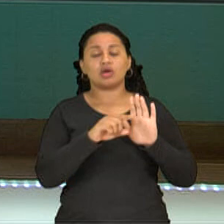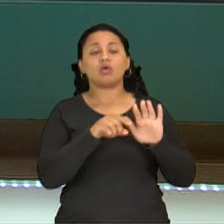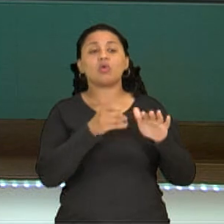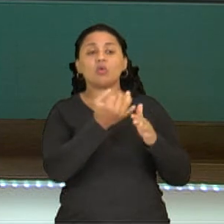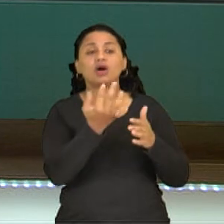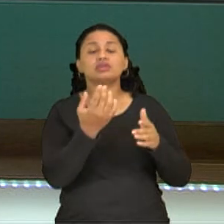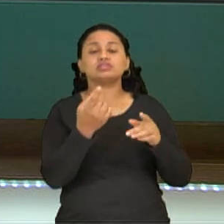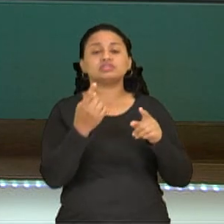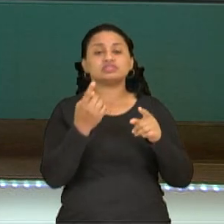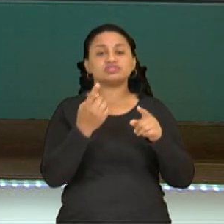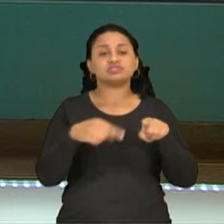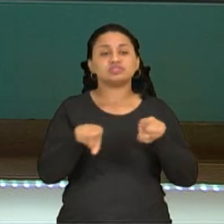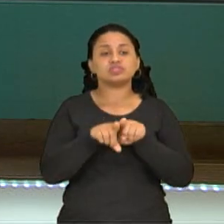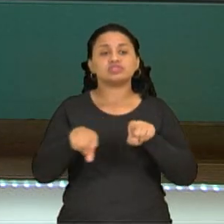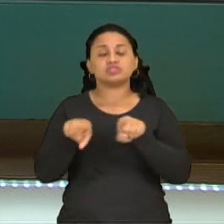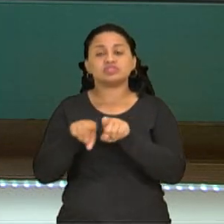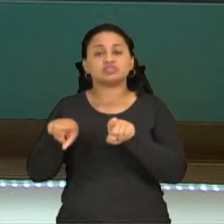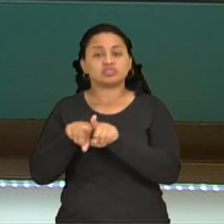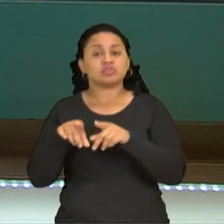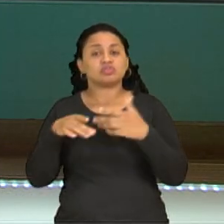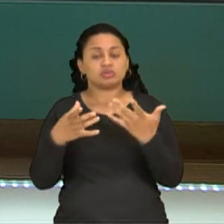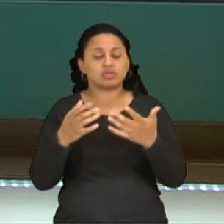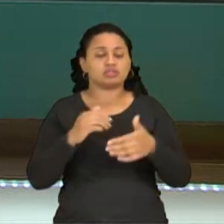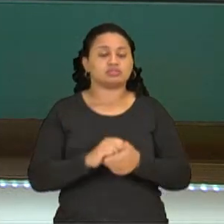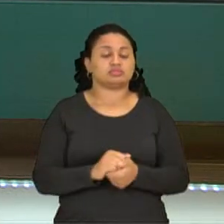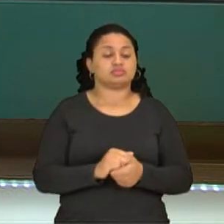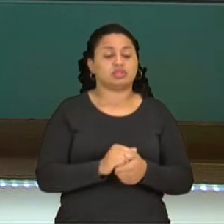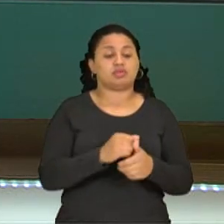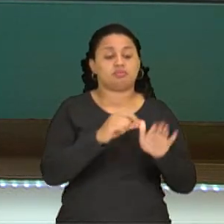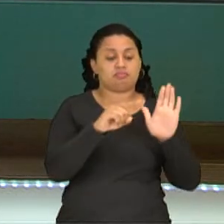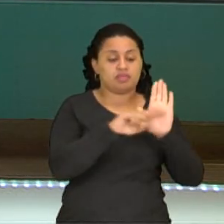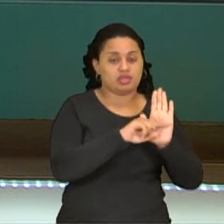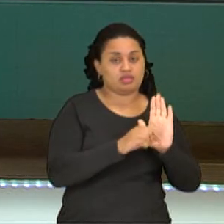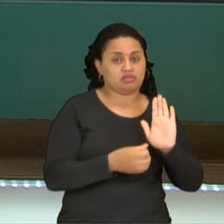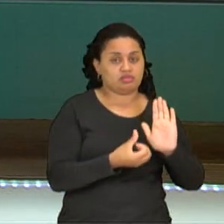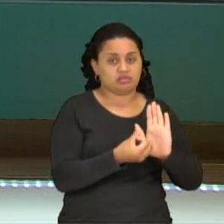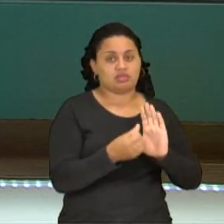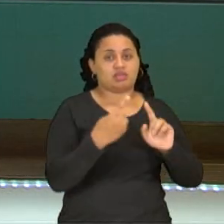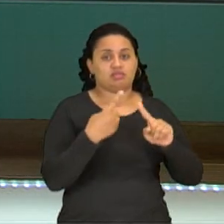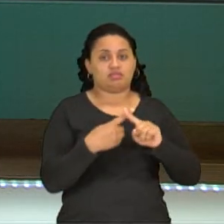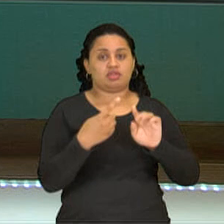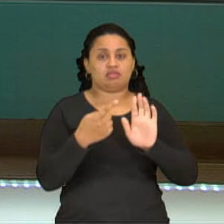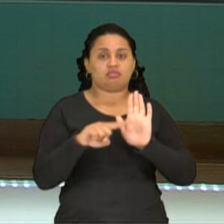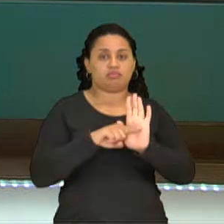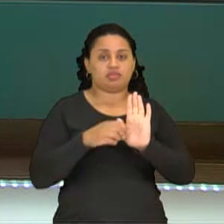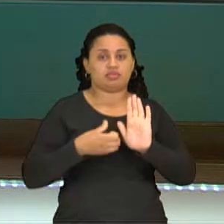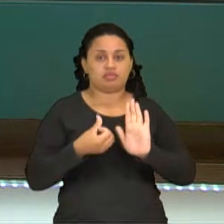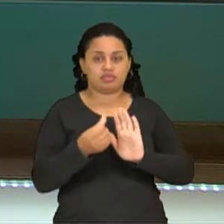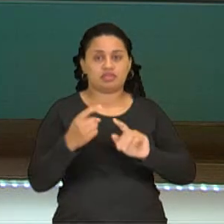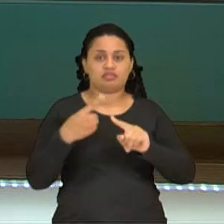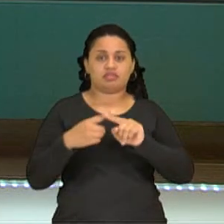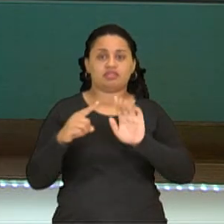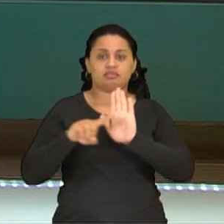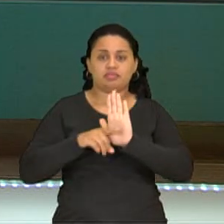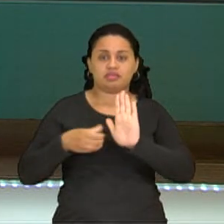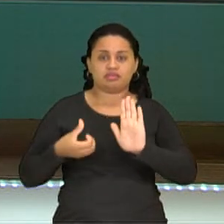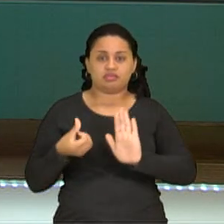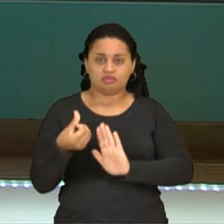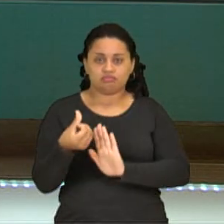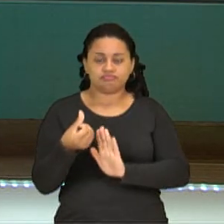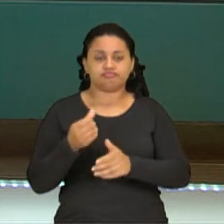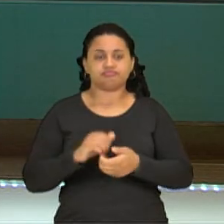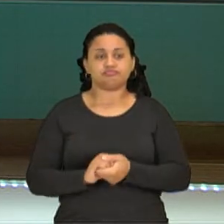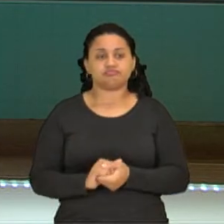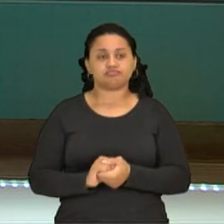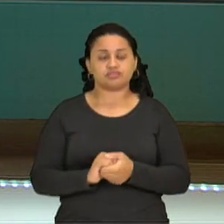vezes eu tenho que repetir esse menos 6? 3 vezes. Então, vou fazer menos 6 vezes menos 6 vezes menos 6.